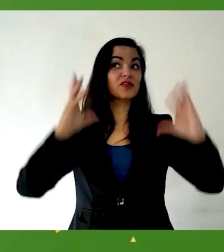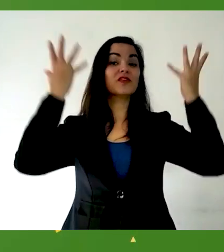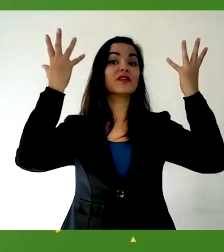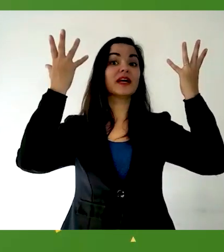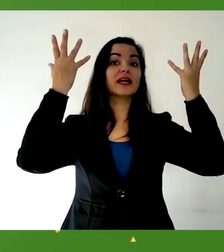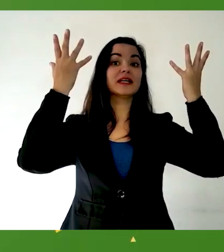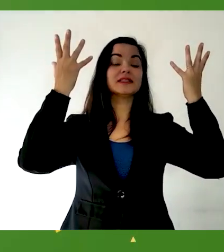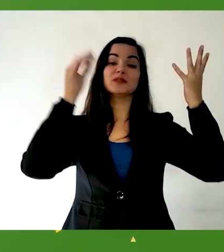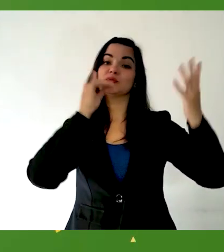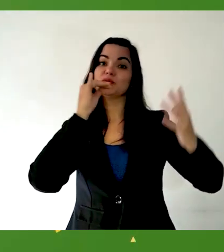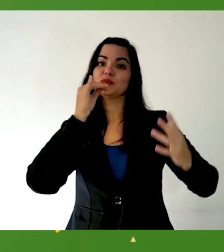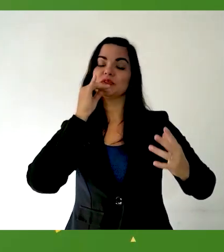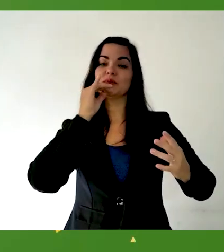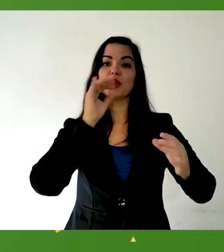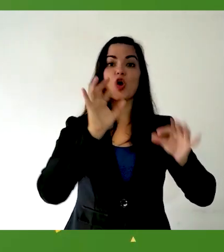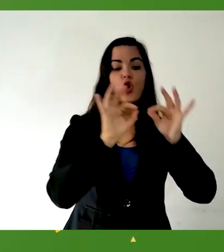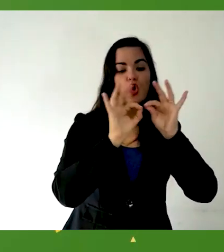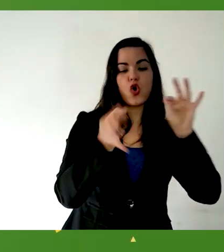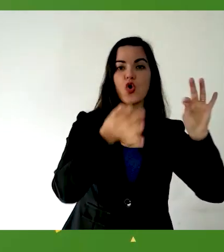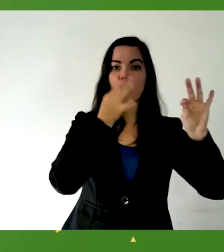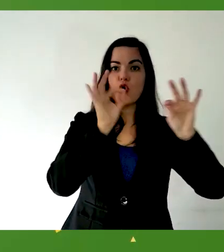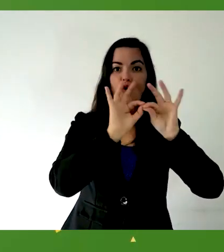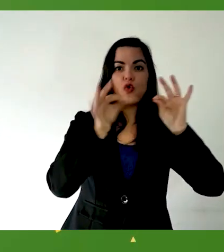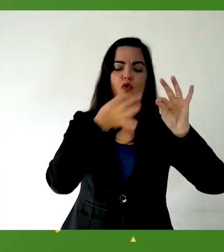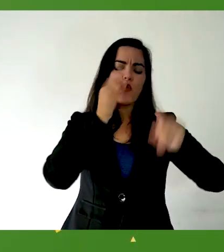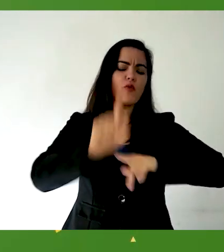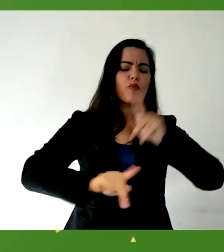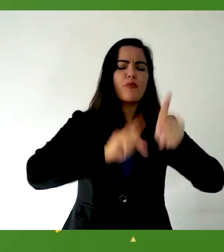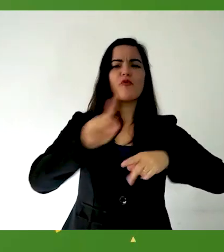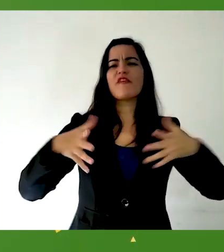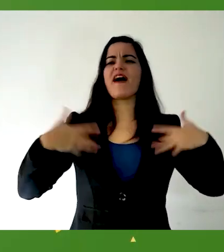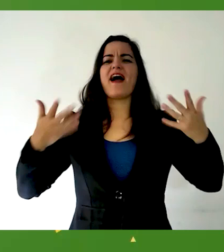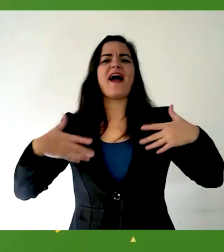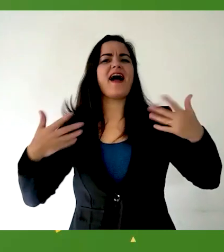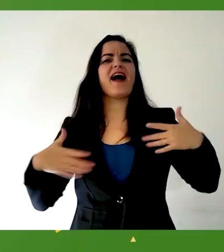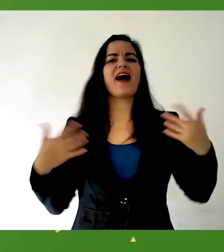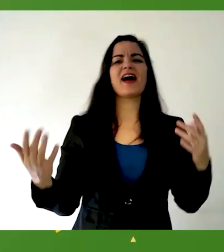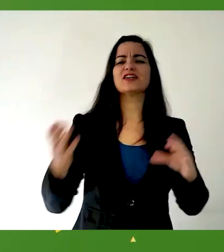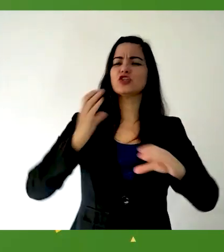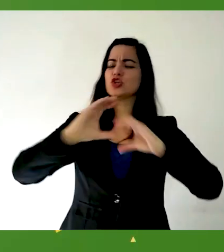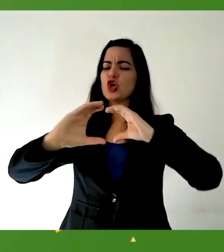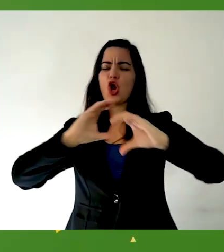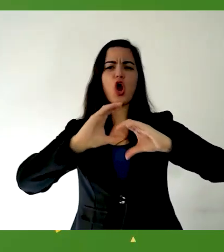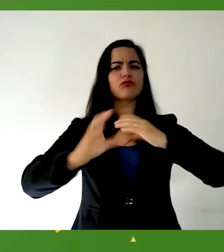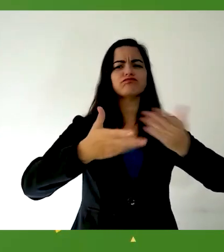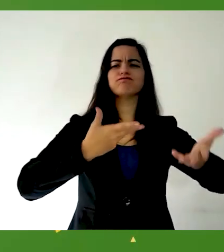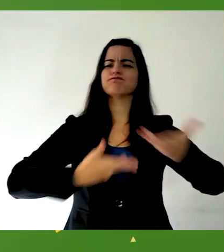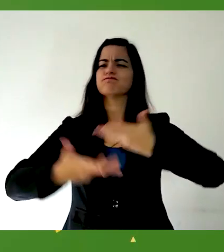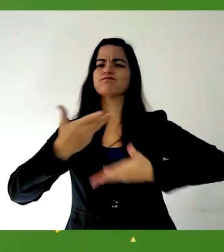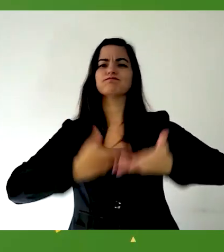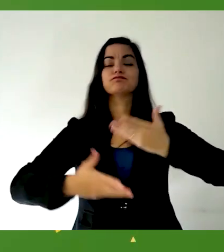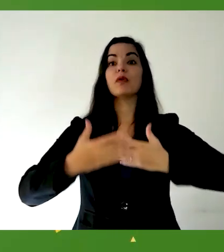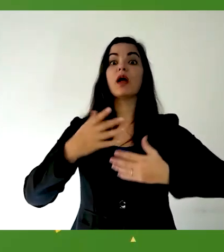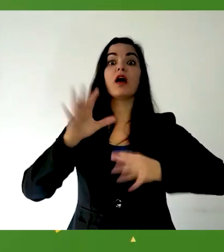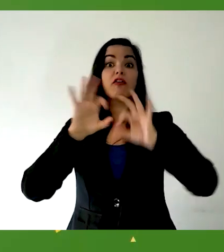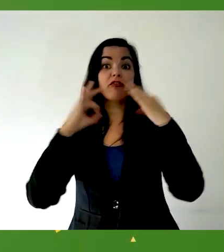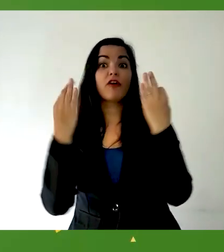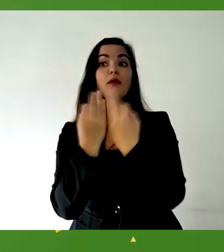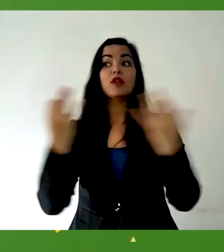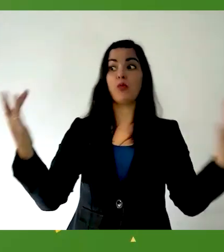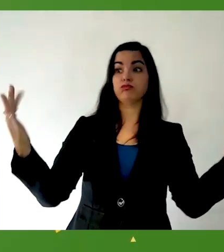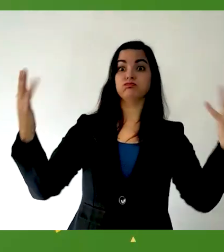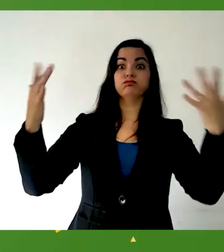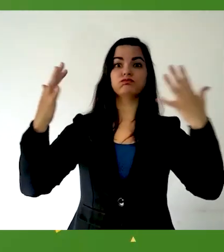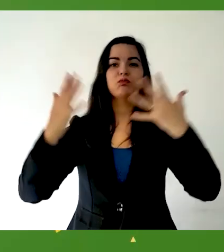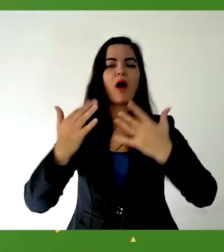Festas como a Festa da Uva, é um povo muito alegre, comunicativo e tem um hábito de reunir a família